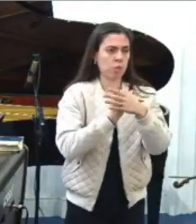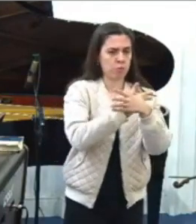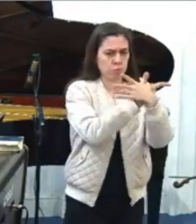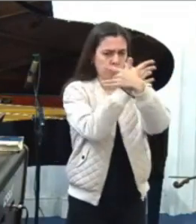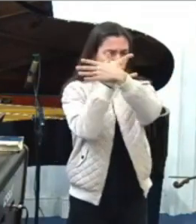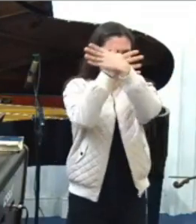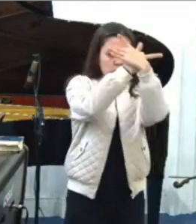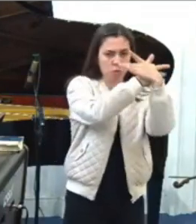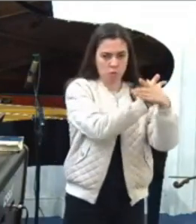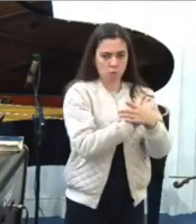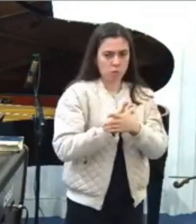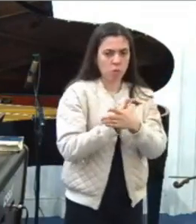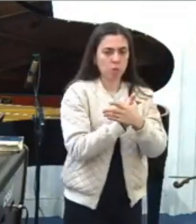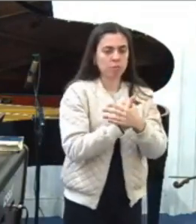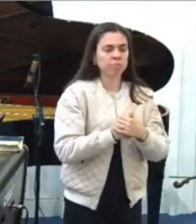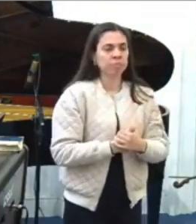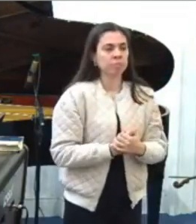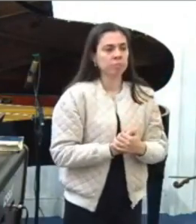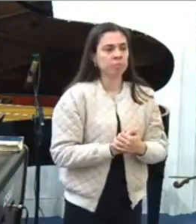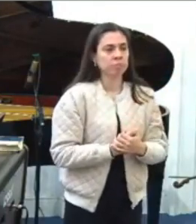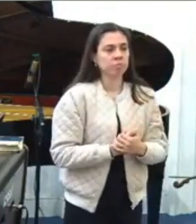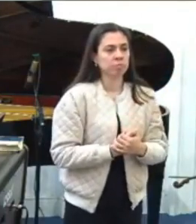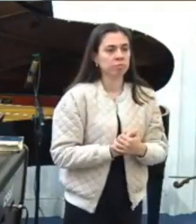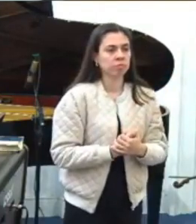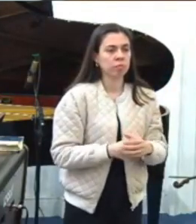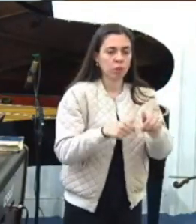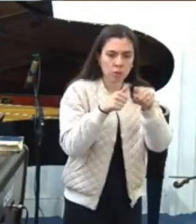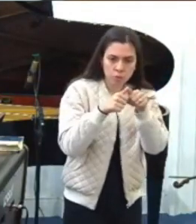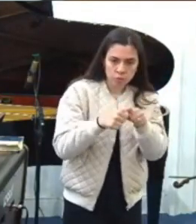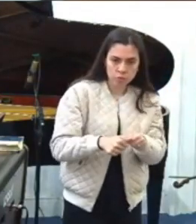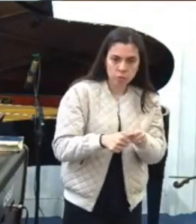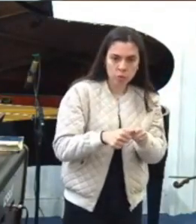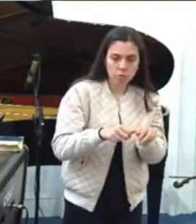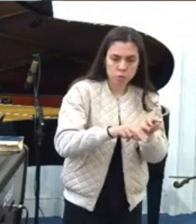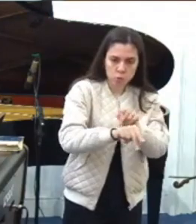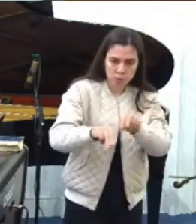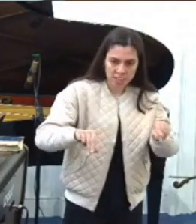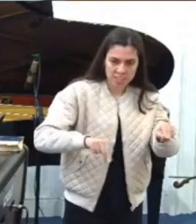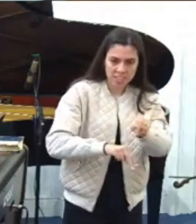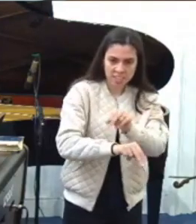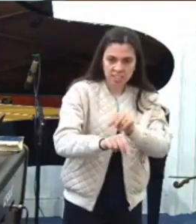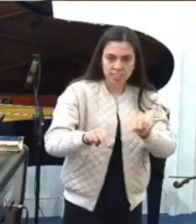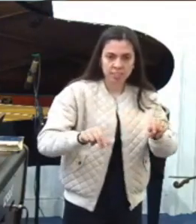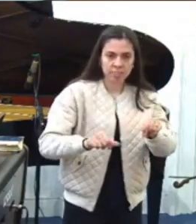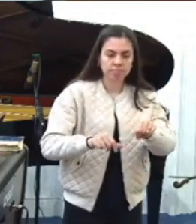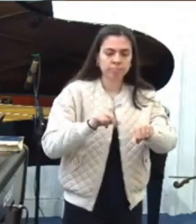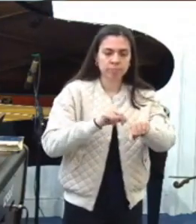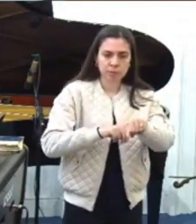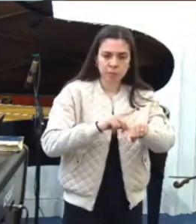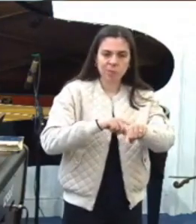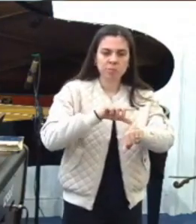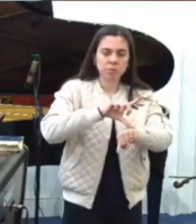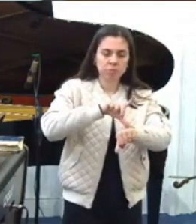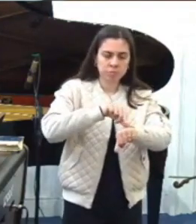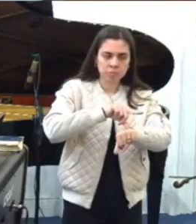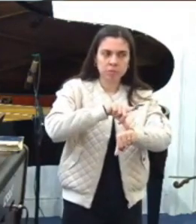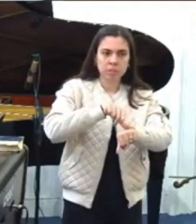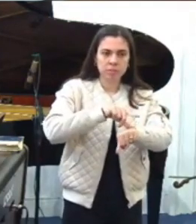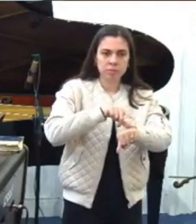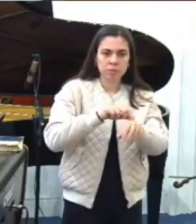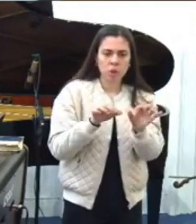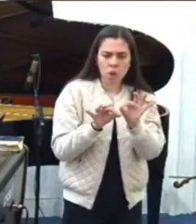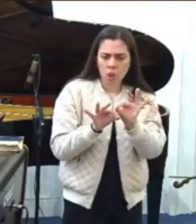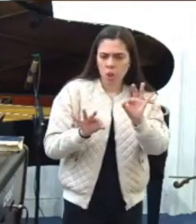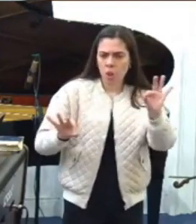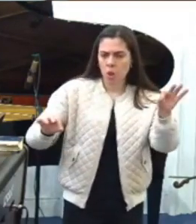lugar, aí onde é sustentada durante um tempo, tempos e metade de um tempo, fora do alcance da